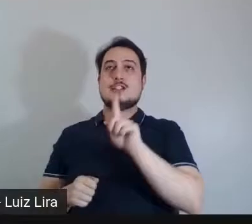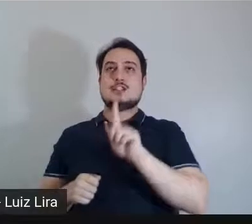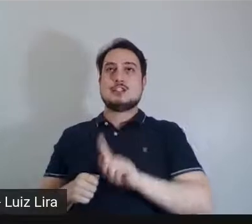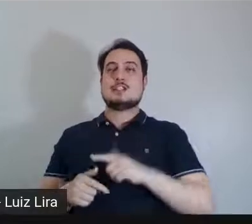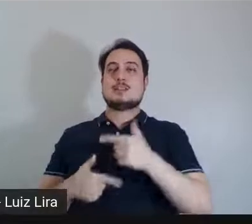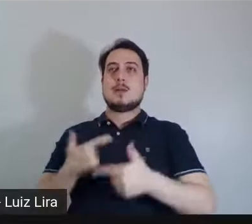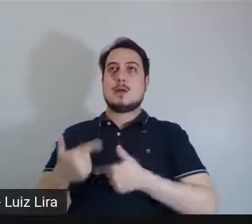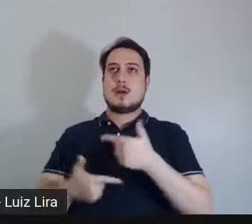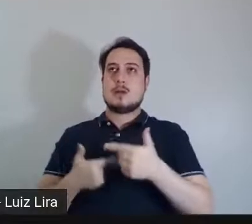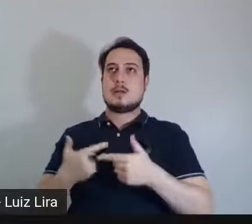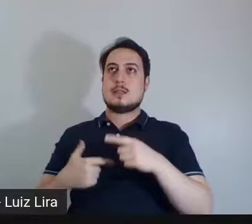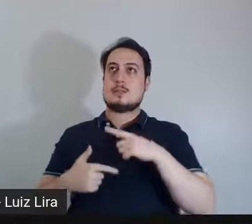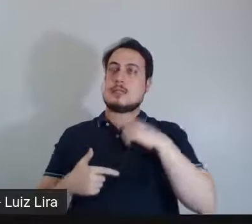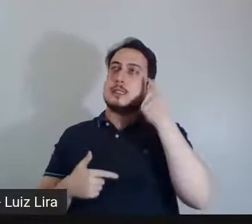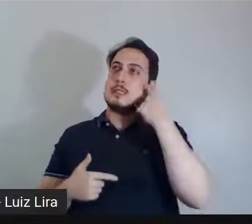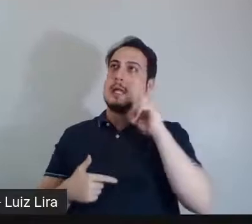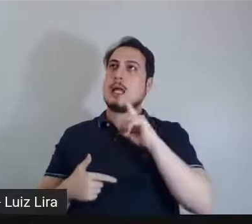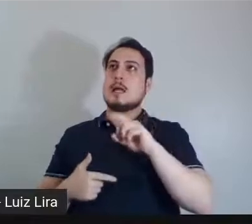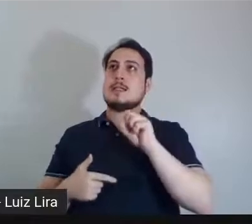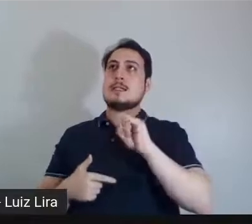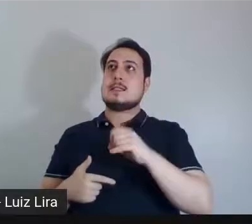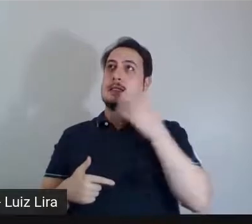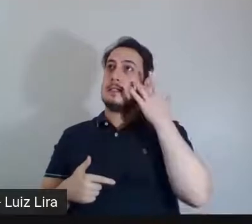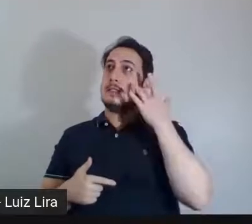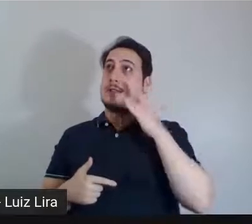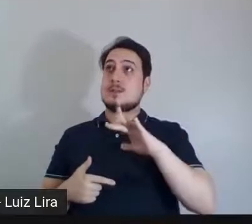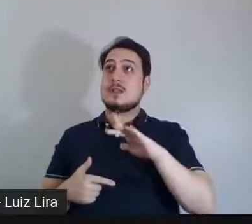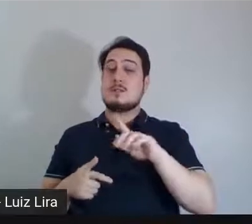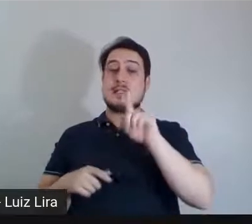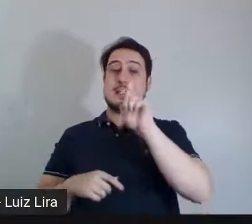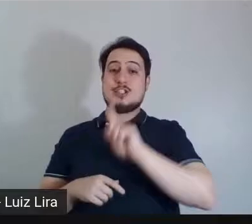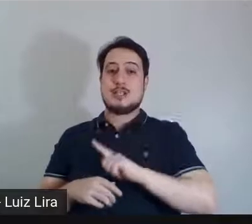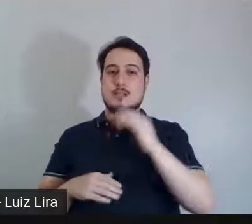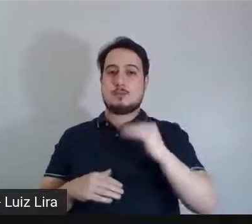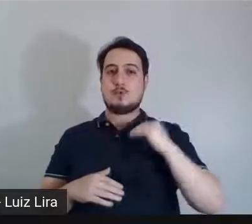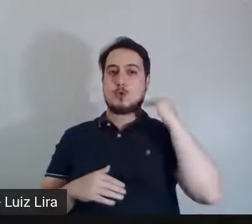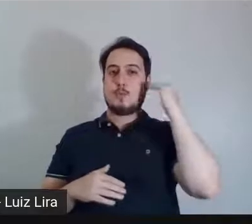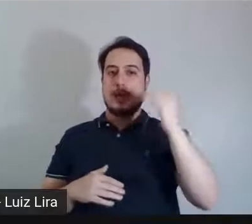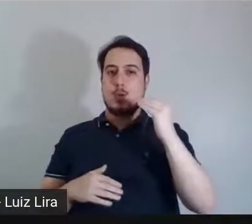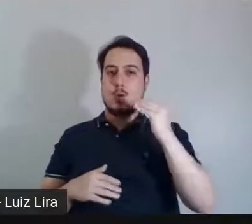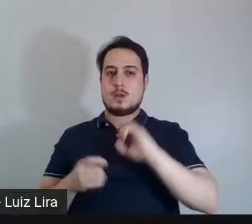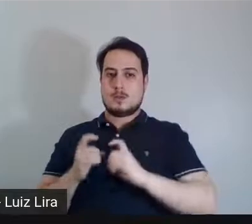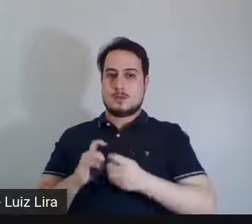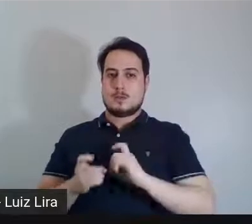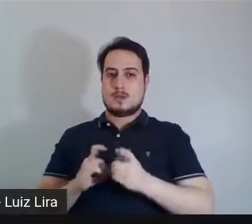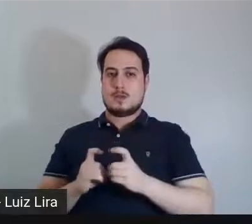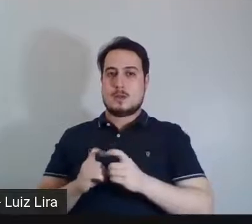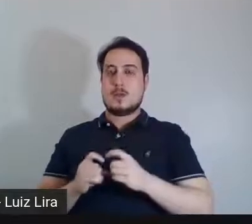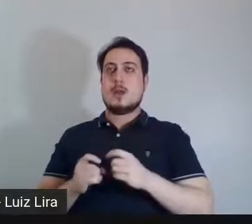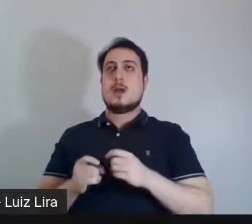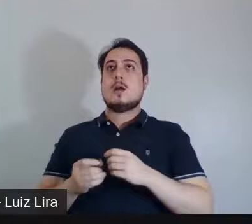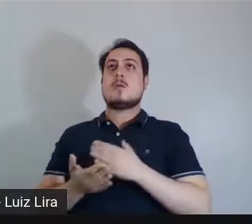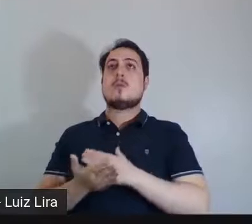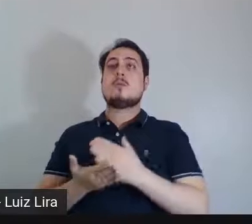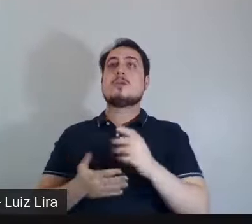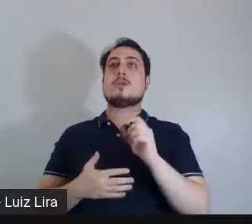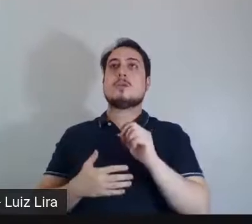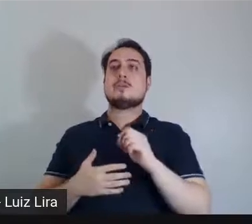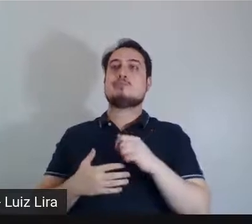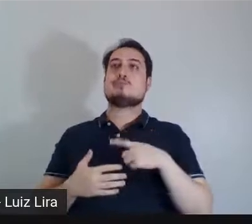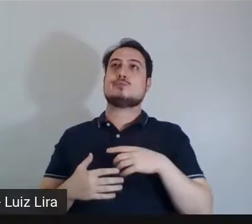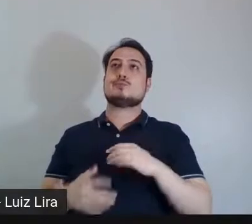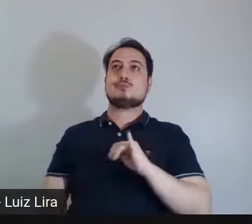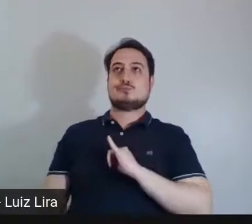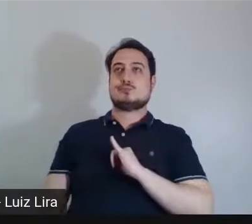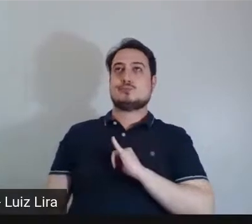ter ideia, se não sabia a vontade da gestão. E aí isso começou todo mundo se acomodar, e não foi um processo,